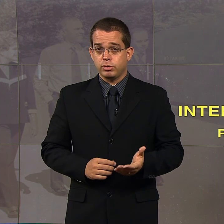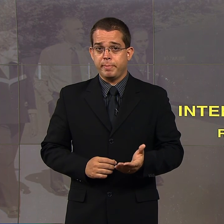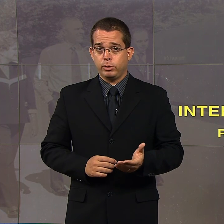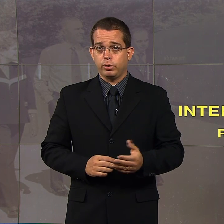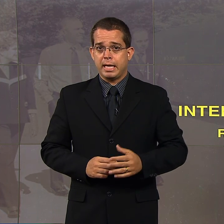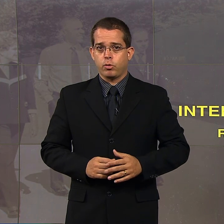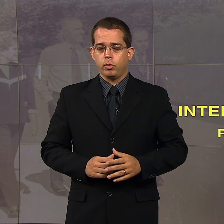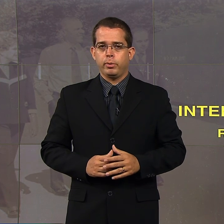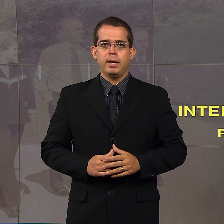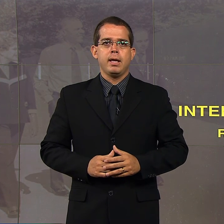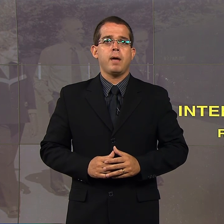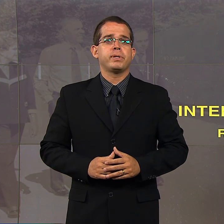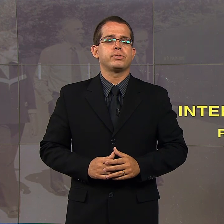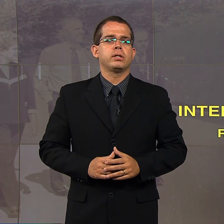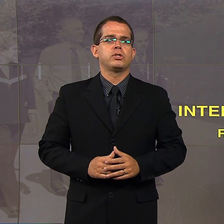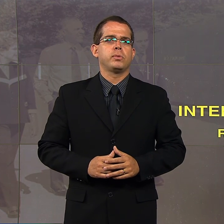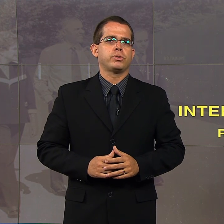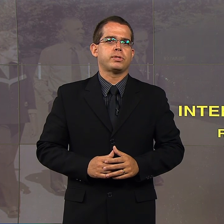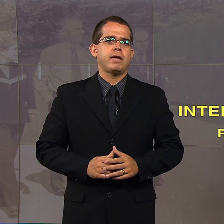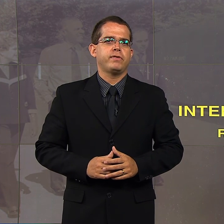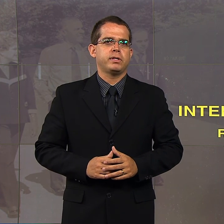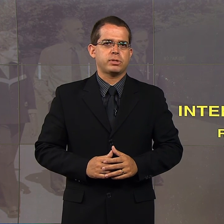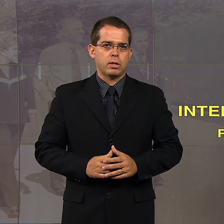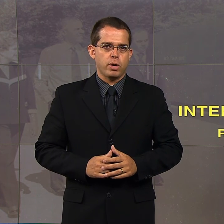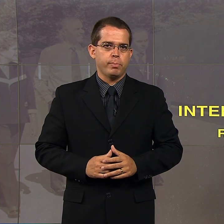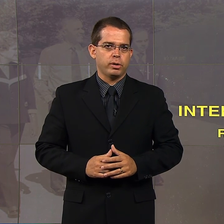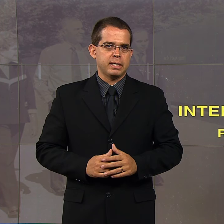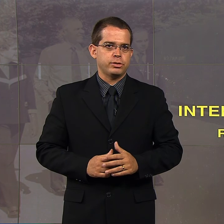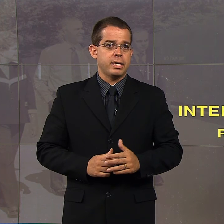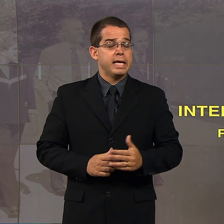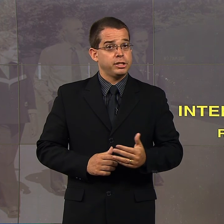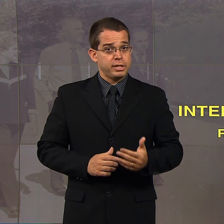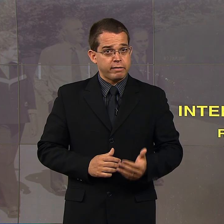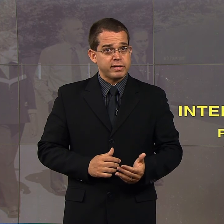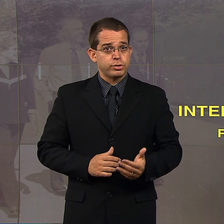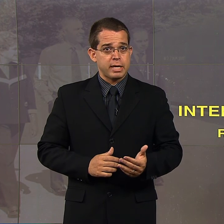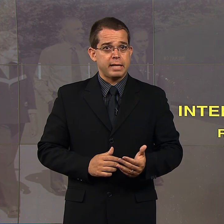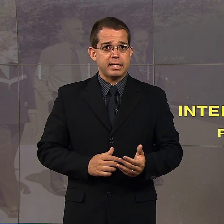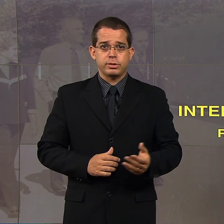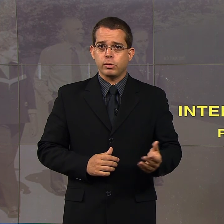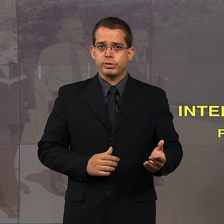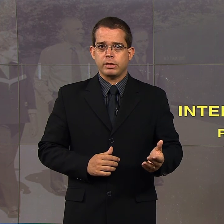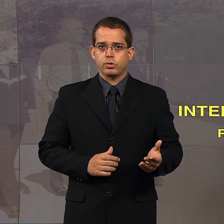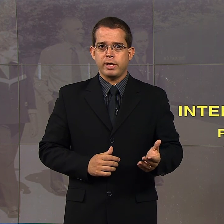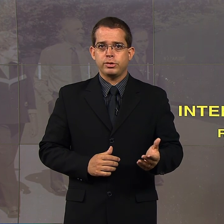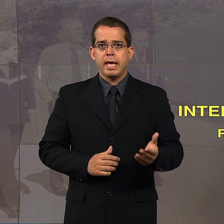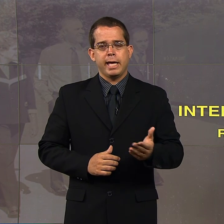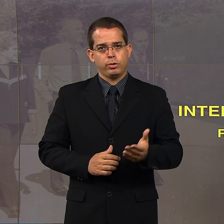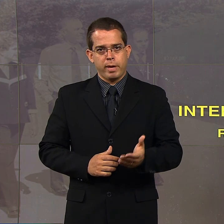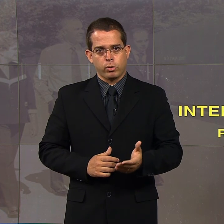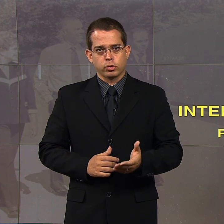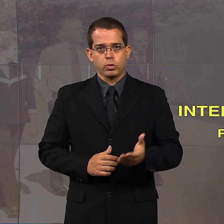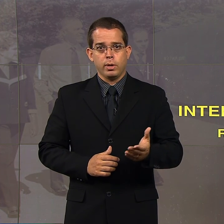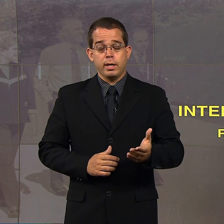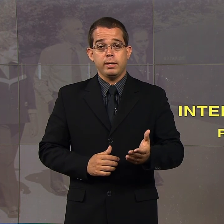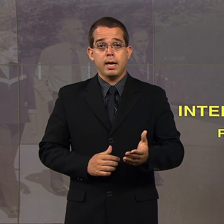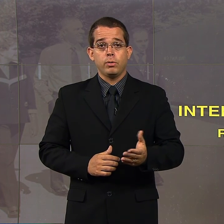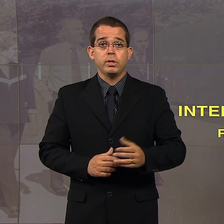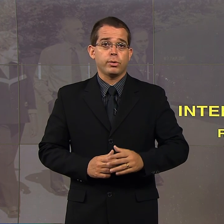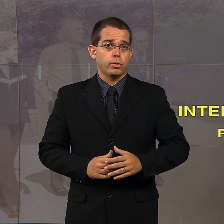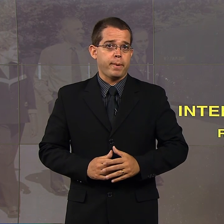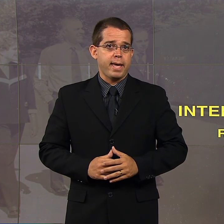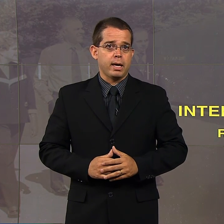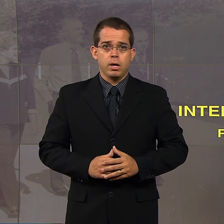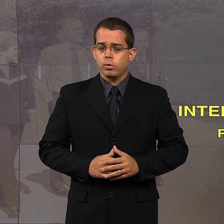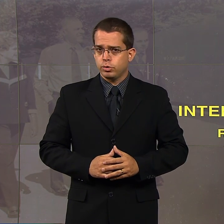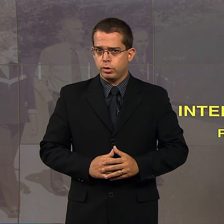na sessão de abertura da cúpula a presidenta dilma rousseff destacou a importância de avançar nas negociações entre o mercosul ea